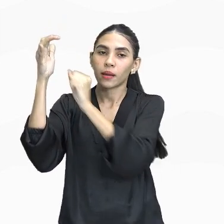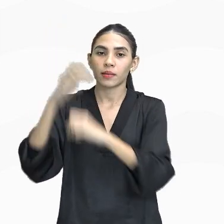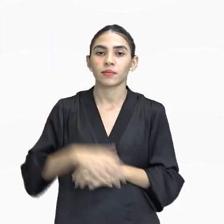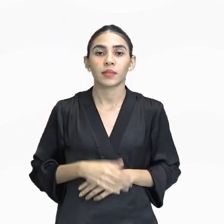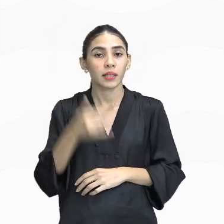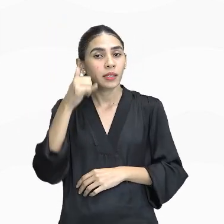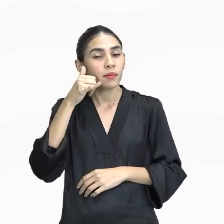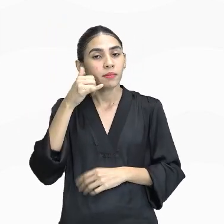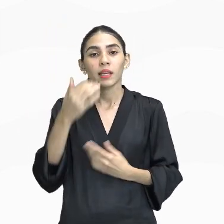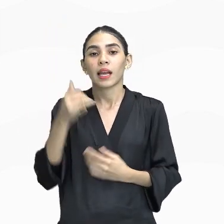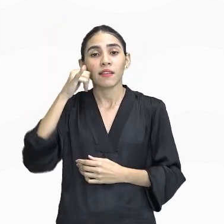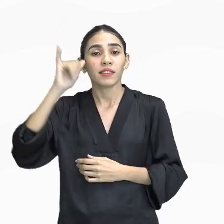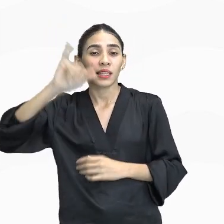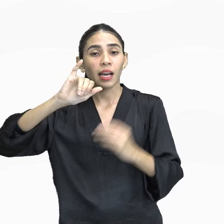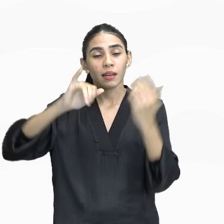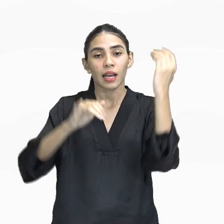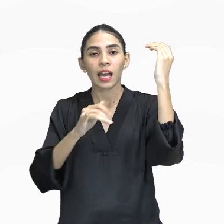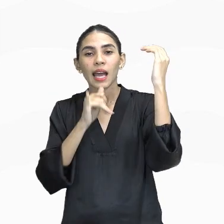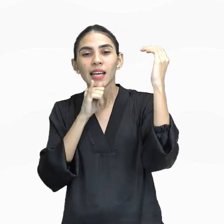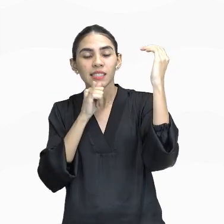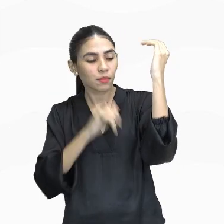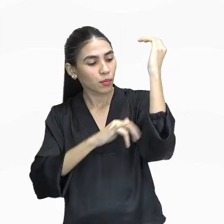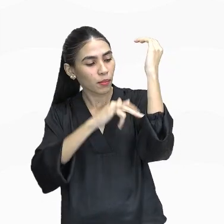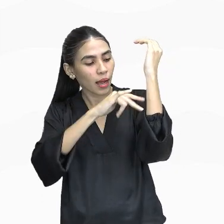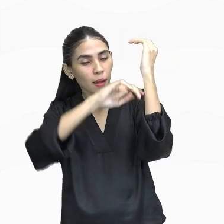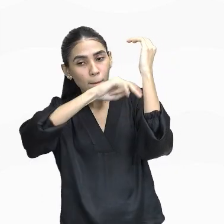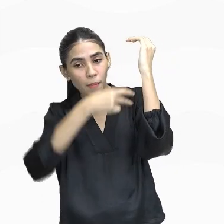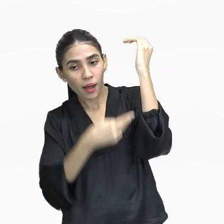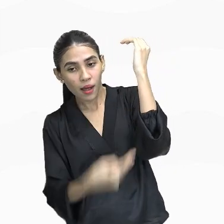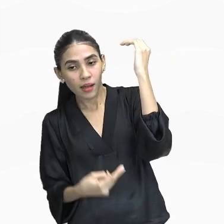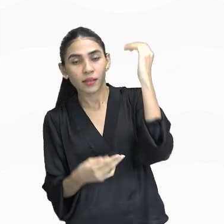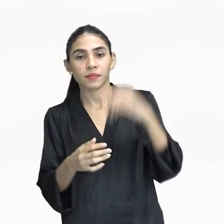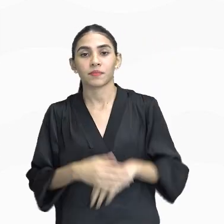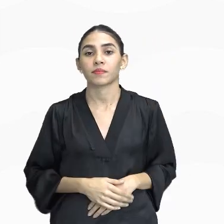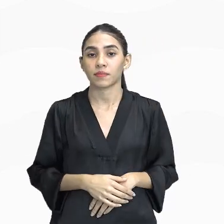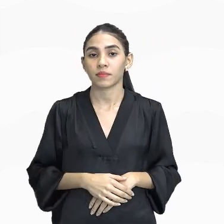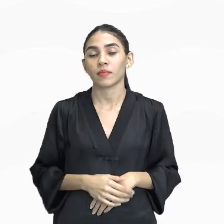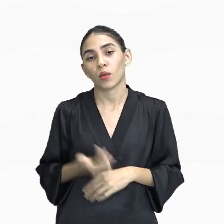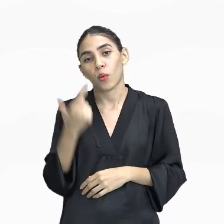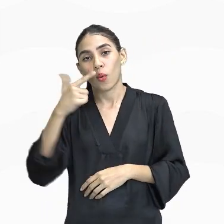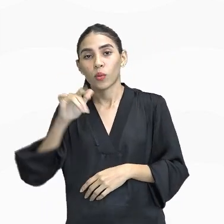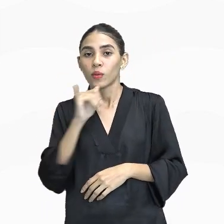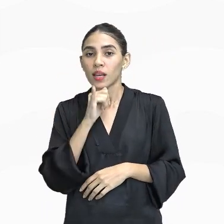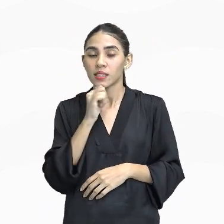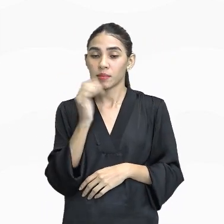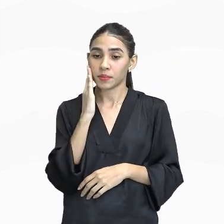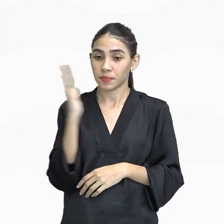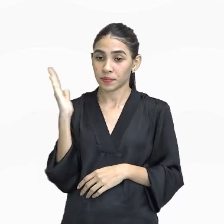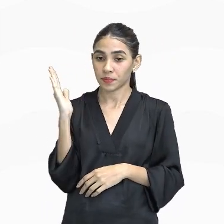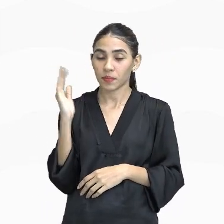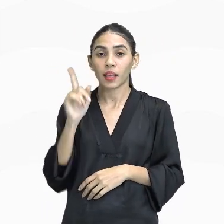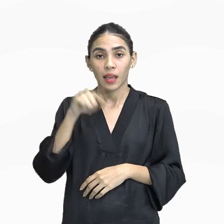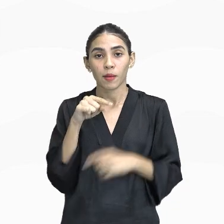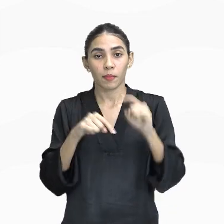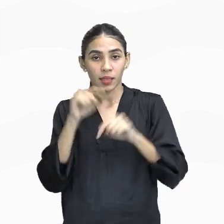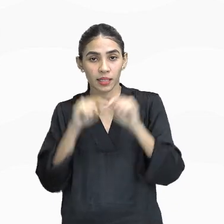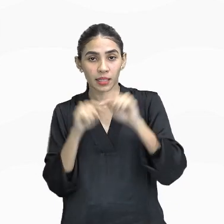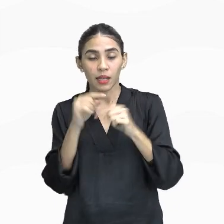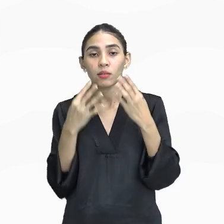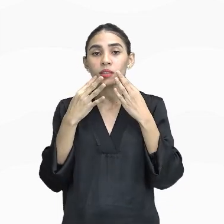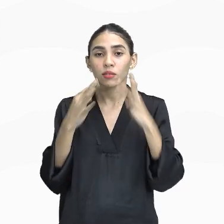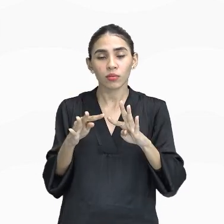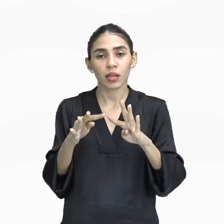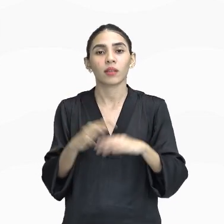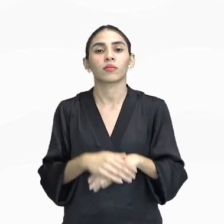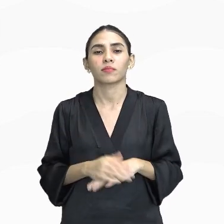impedir que ele caia, para que ocorra um acidente. Então, olha só, percebam que, novamente, a gente traz um exemplo de um instrumento que,